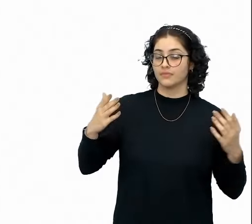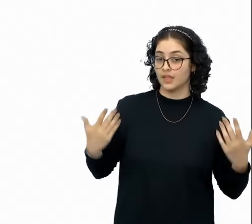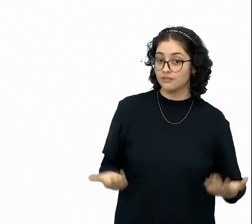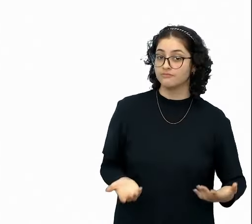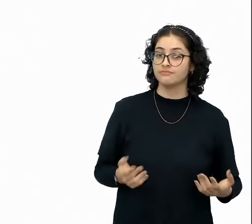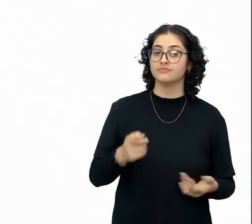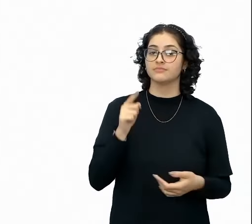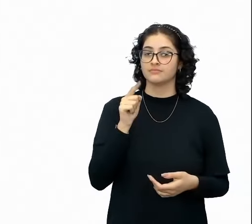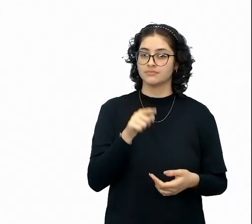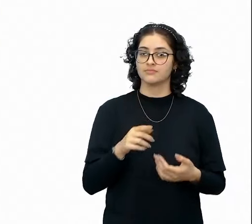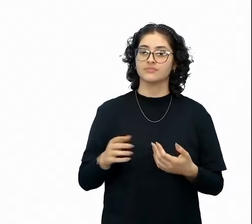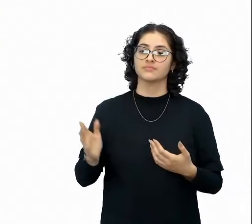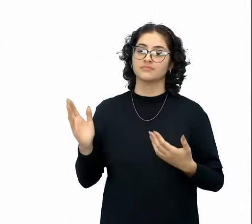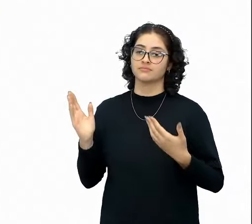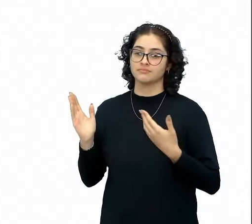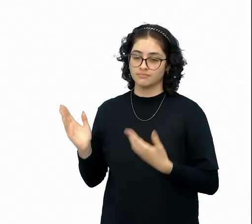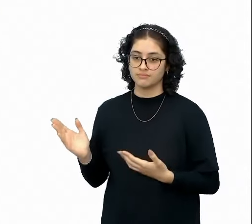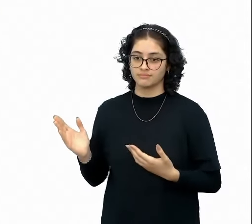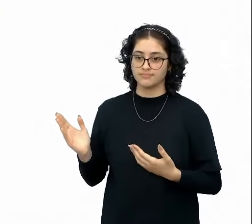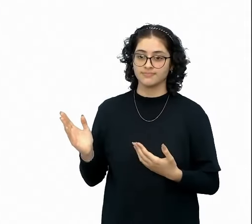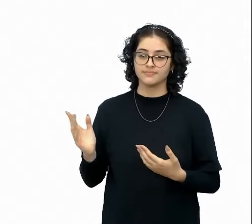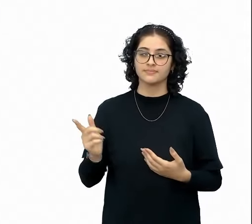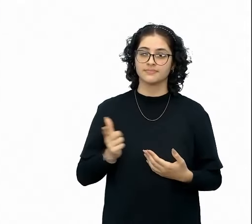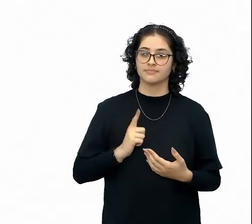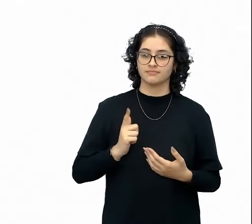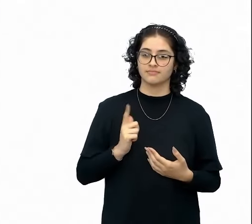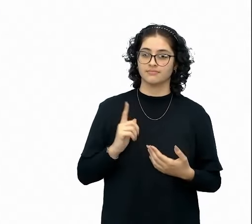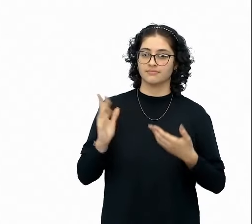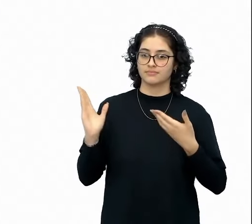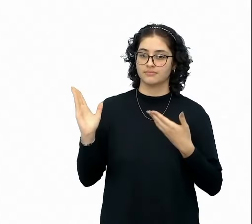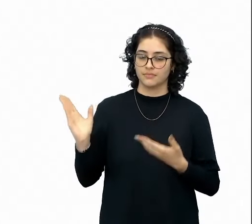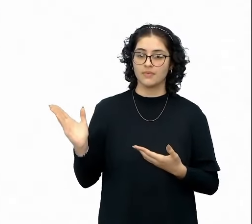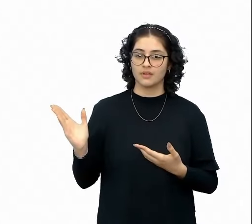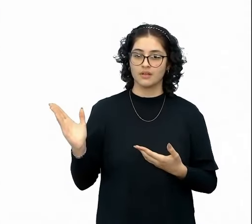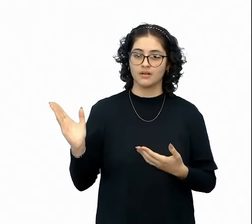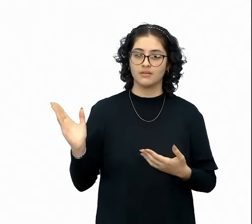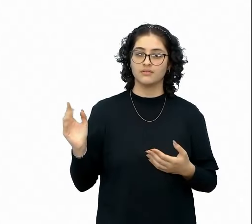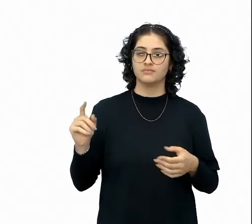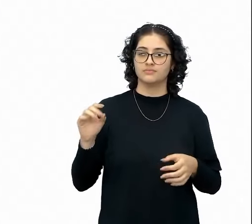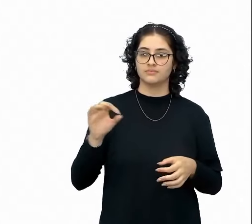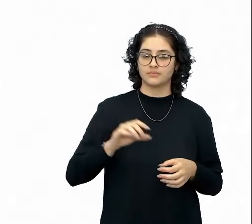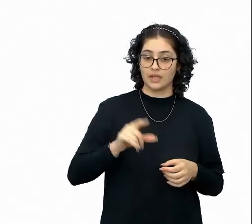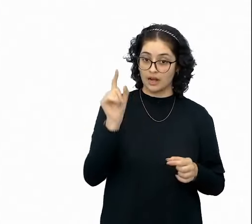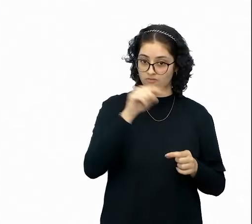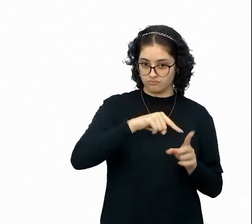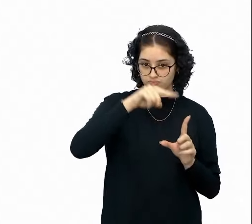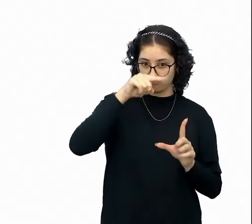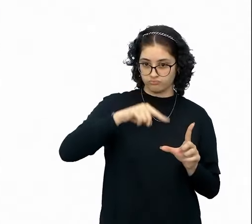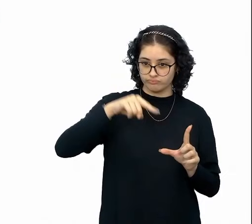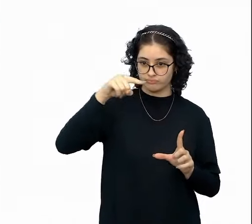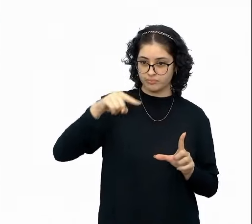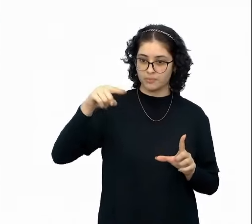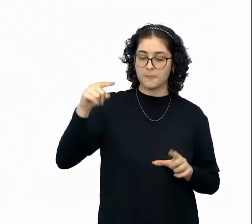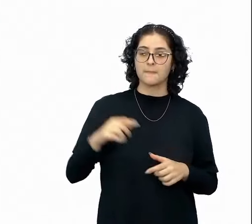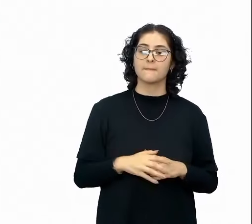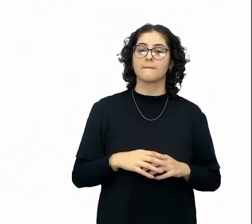esse autor que nós buscamos aqui, que a gente até discutiu na etapa, que é o Brackman, né? A gente deixa aí o referencial